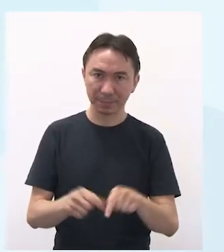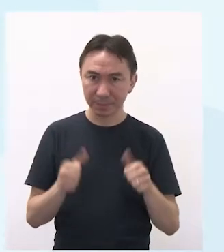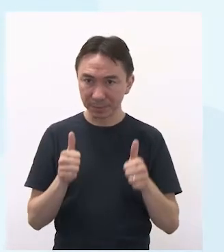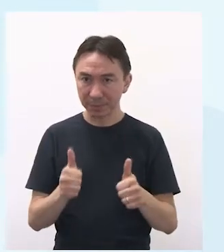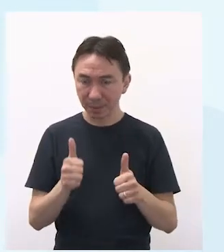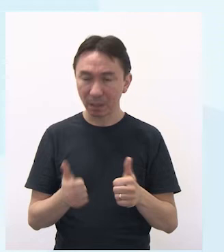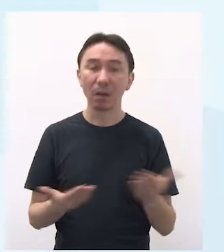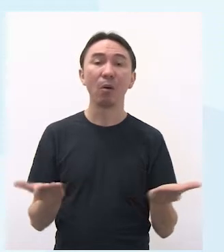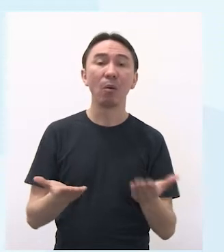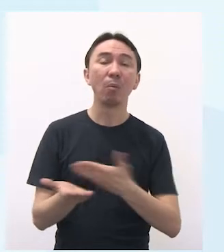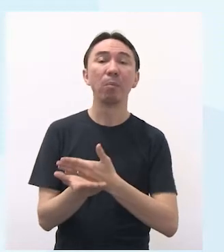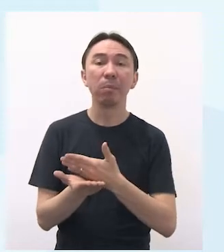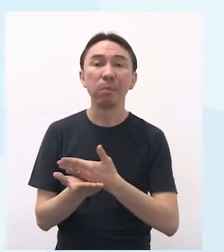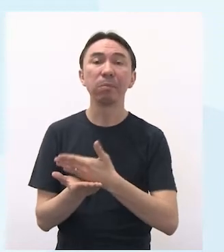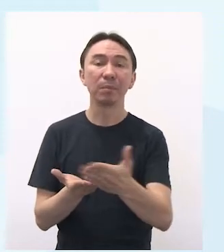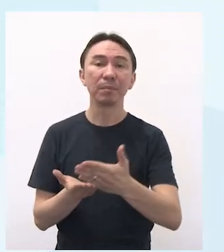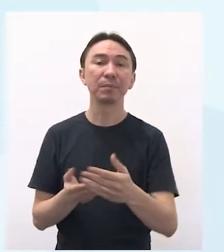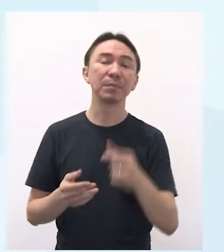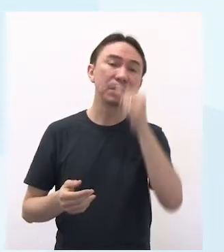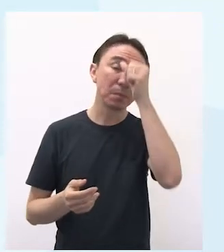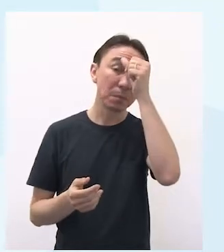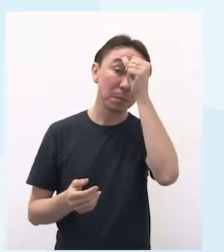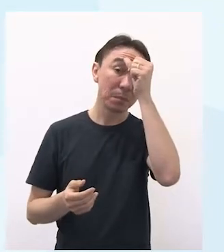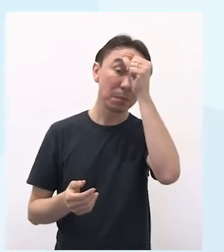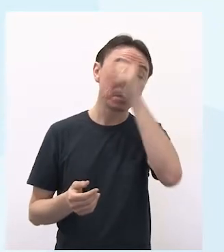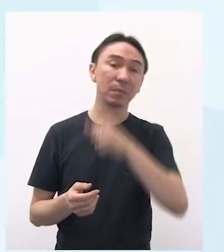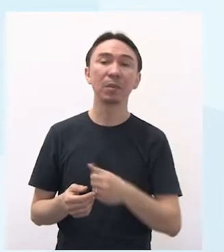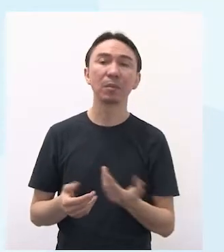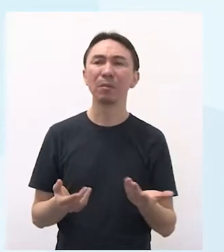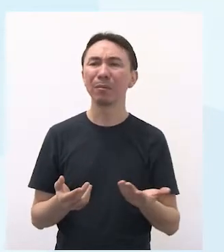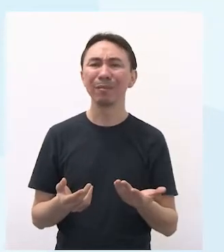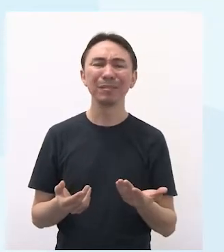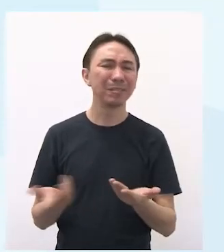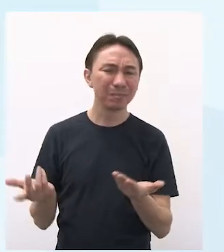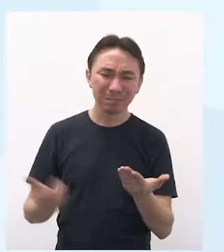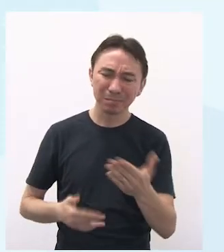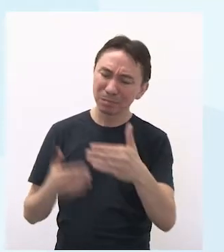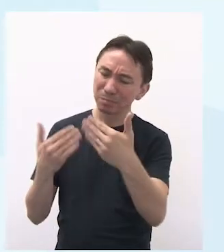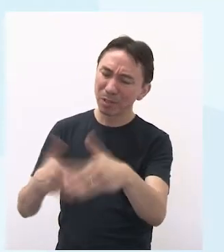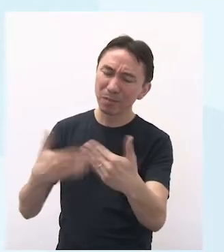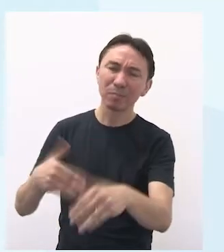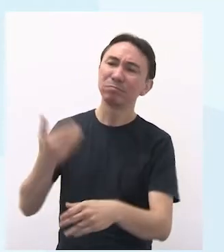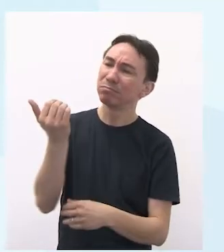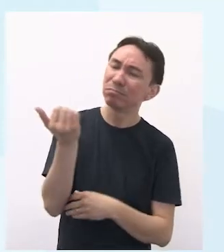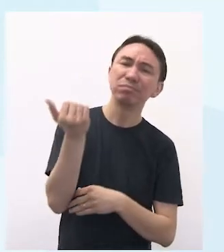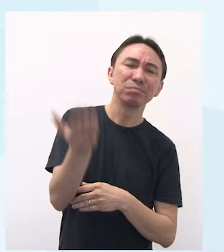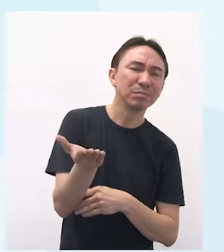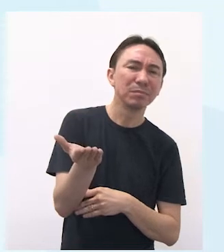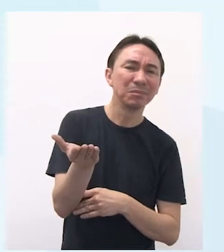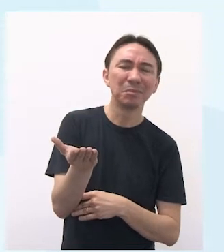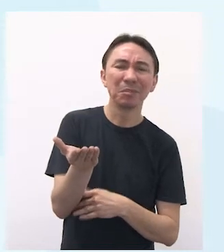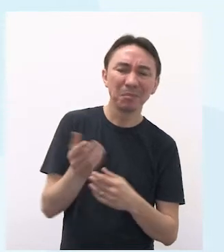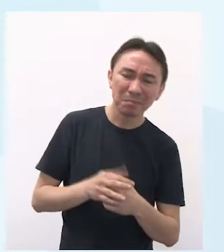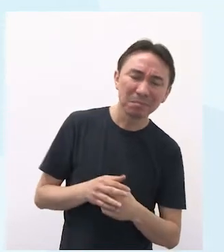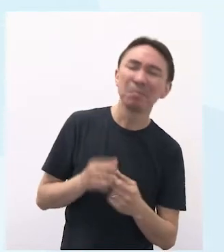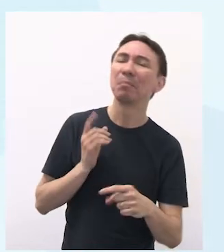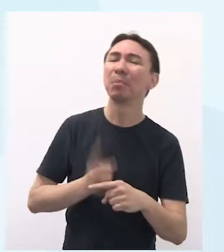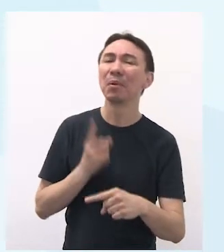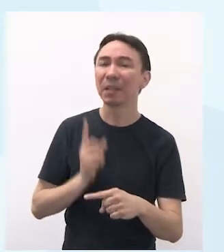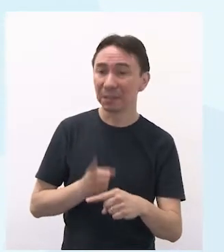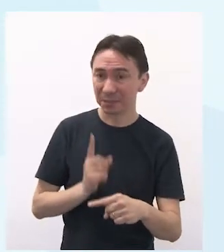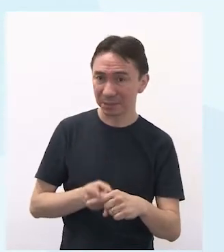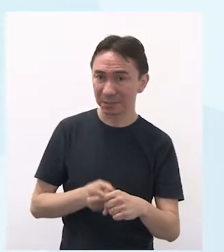Por que nós vamos olhar a avaliação externa a respeito de todo esse momento desse